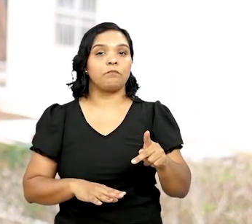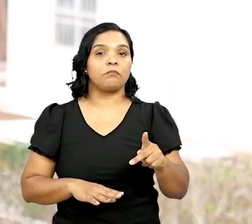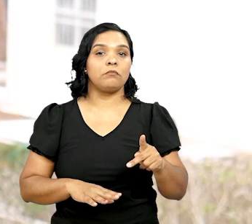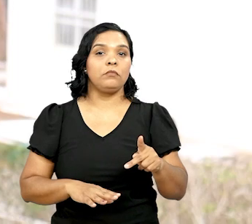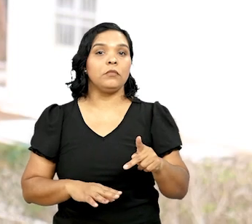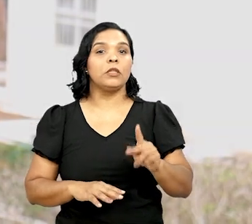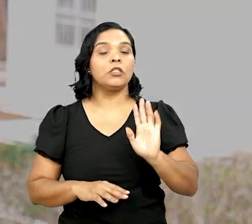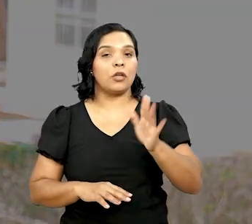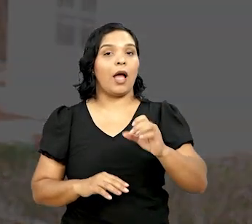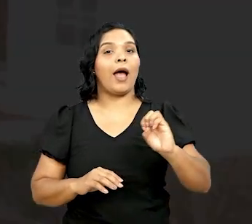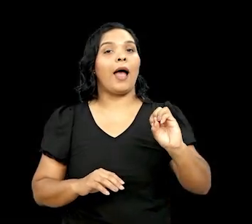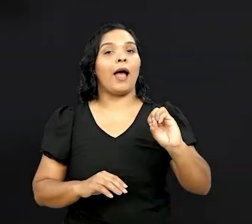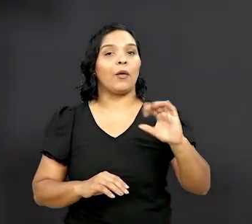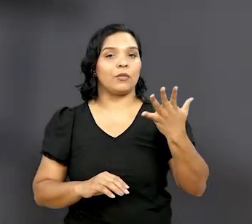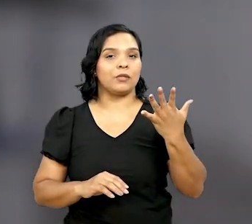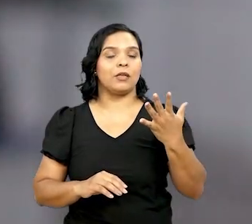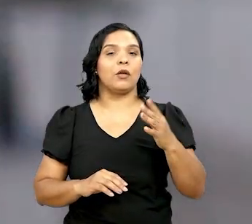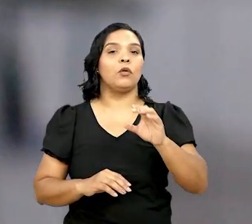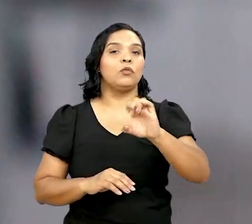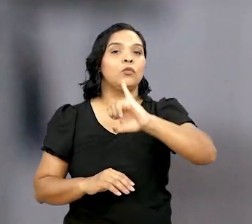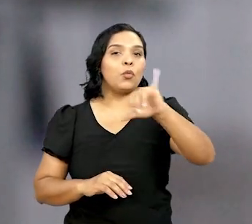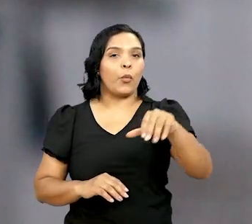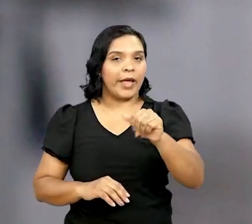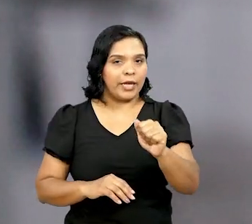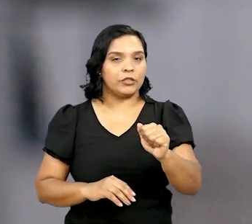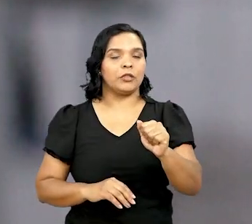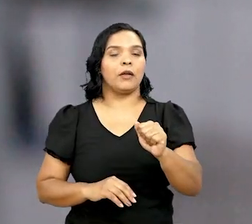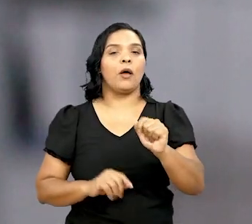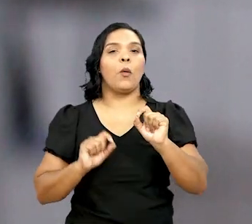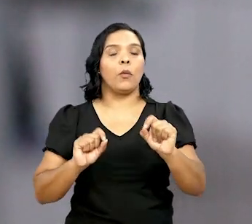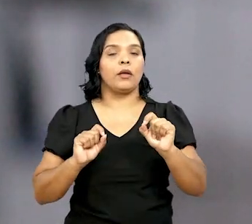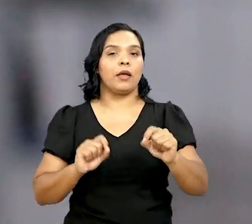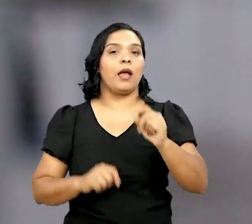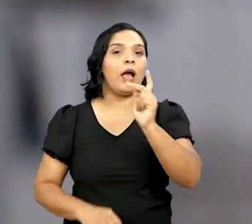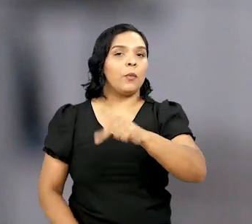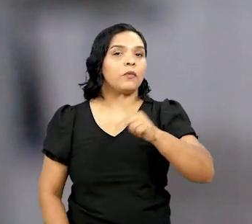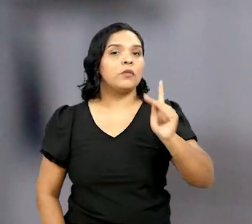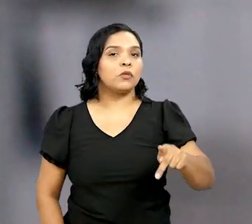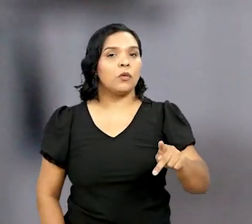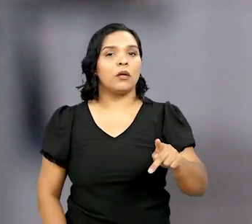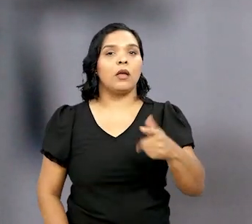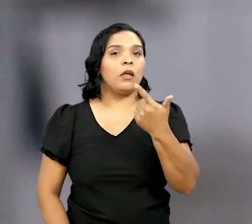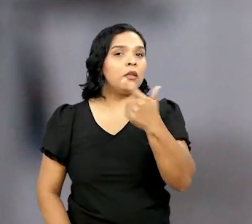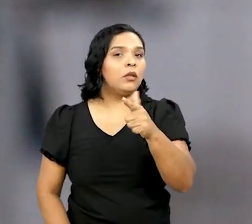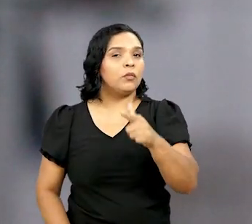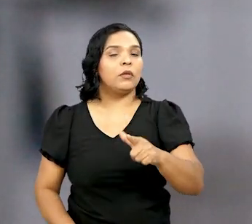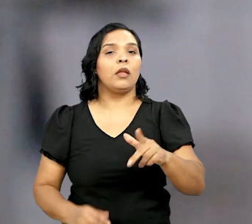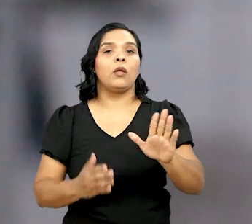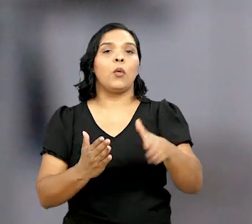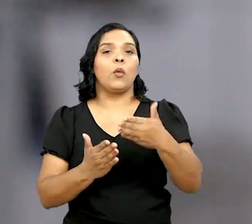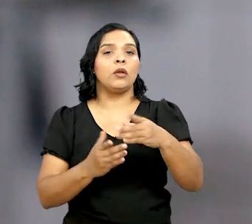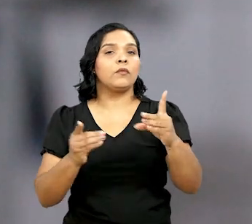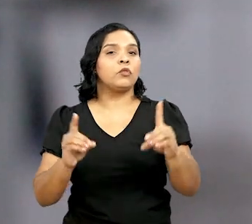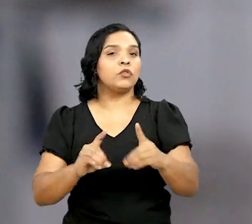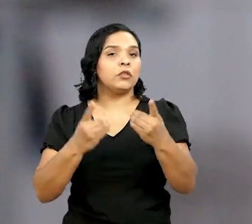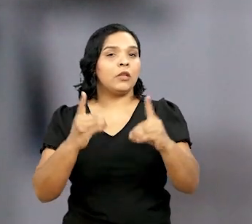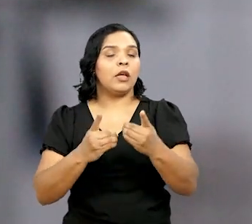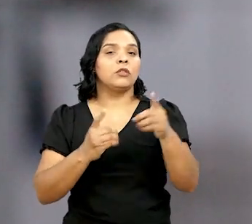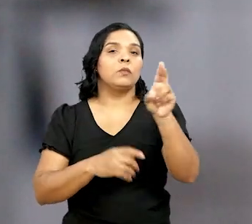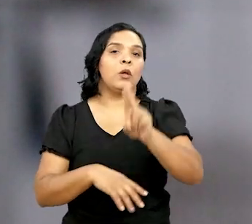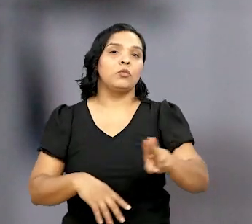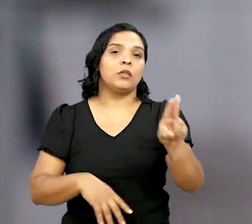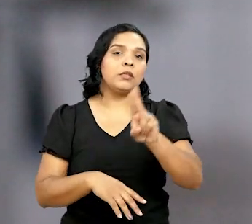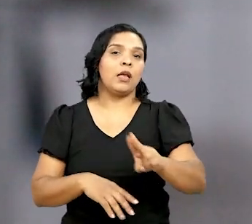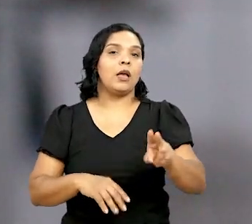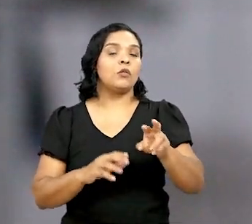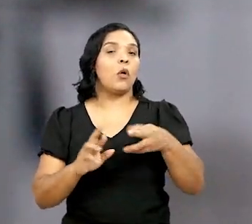que inclusive apareceu, de uma professora do EJA, que essa professora, inclusive, não tem um livro didático para poder